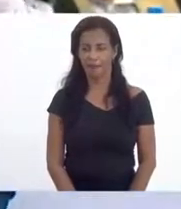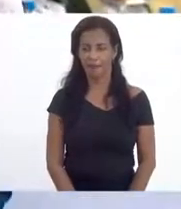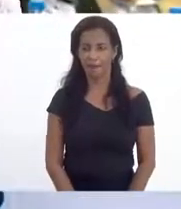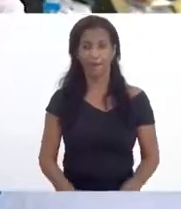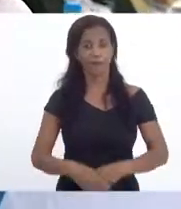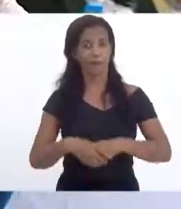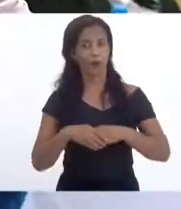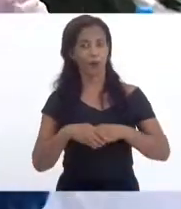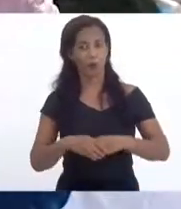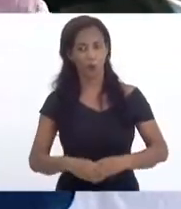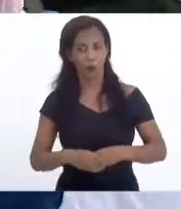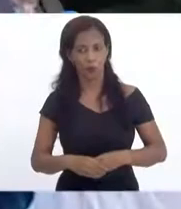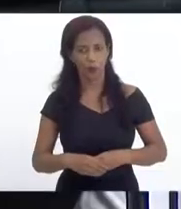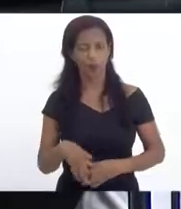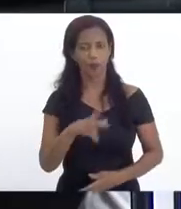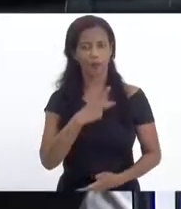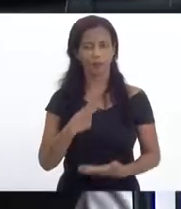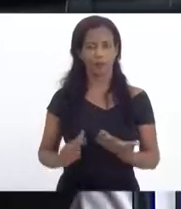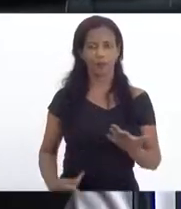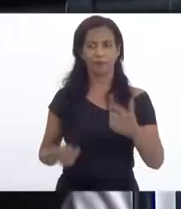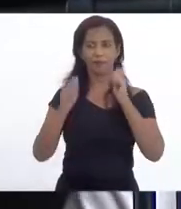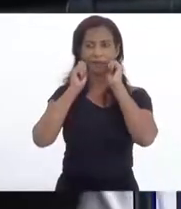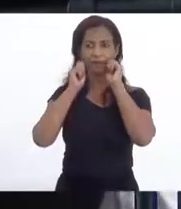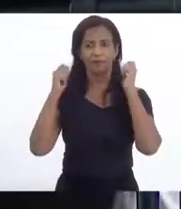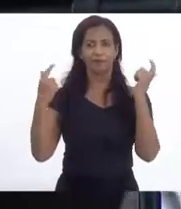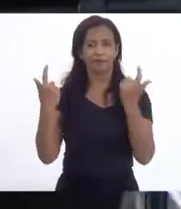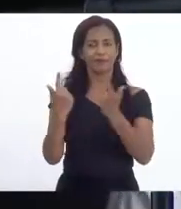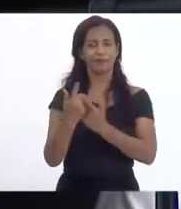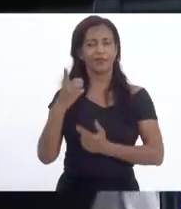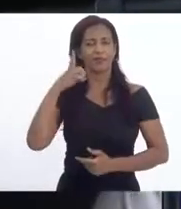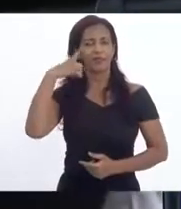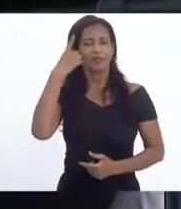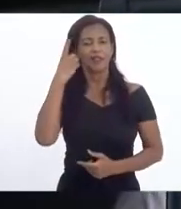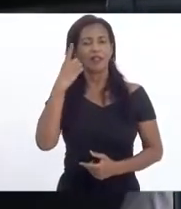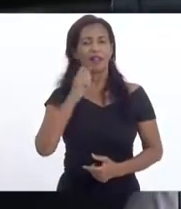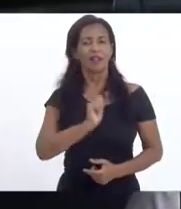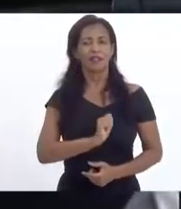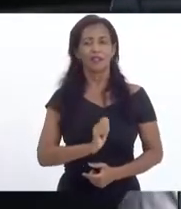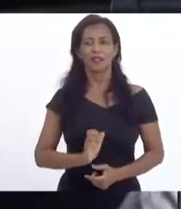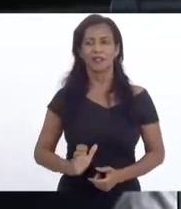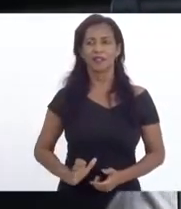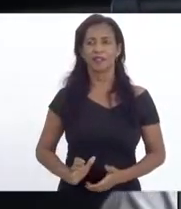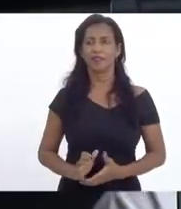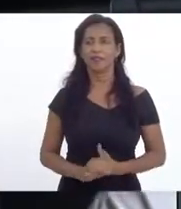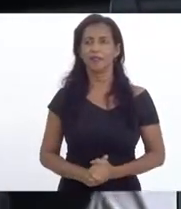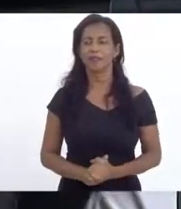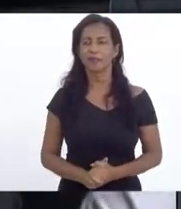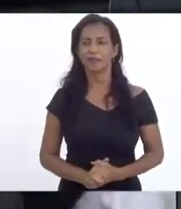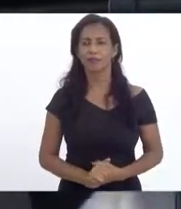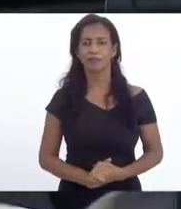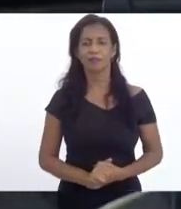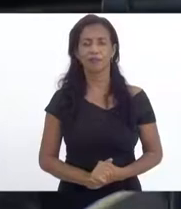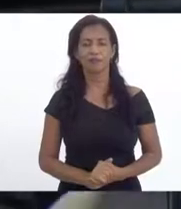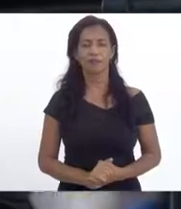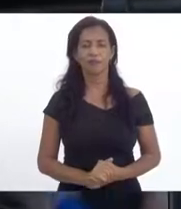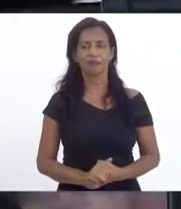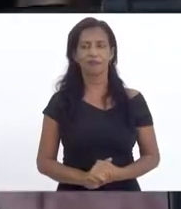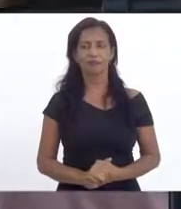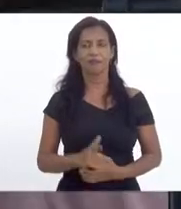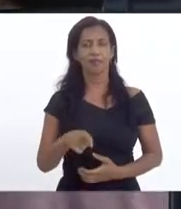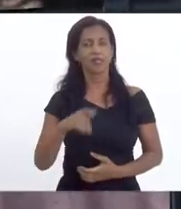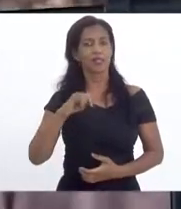Cumprimento aqui o presidente da Alerj, deputado André Siciliano.